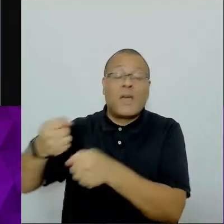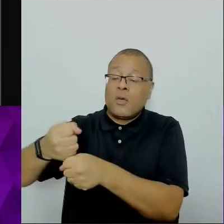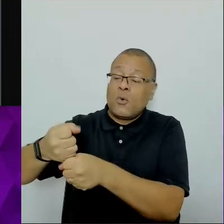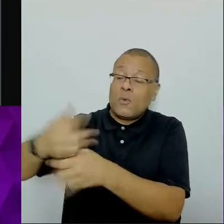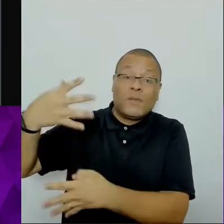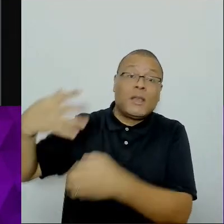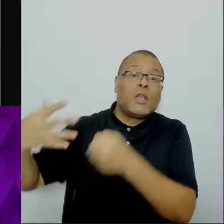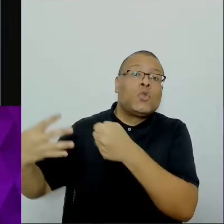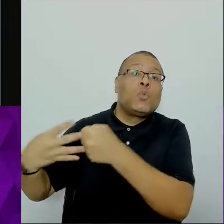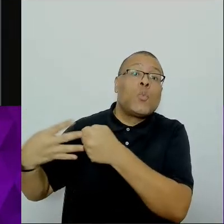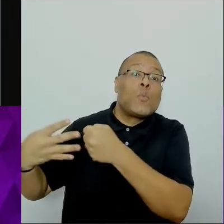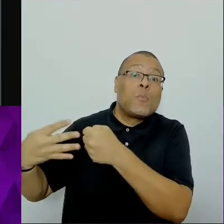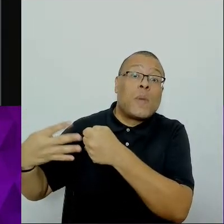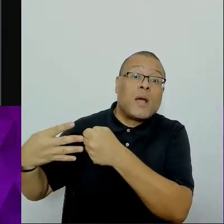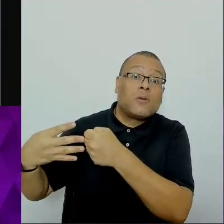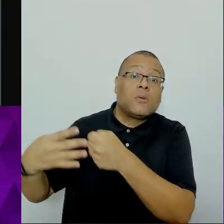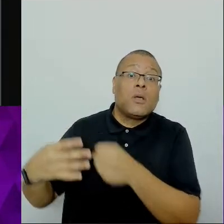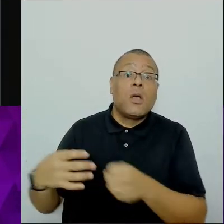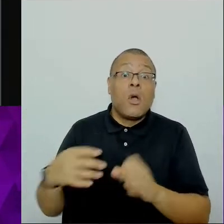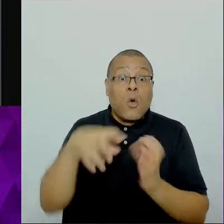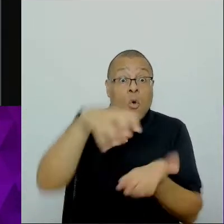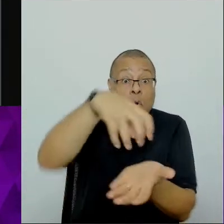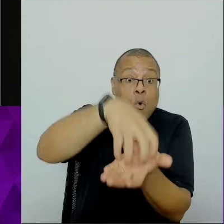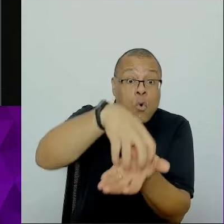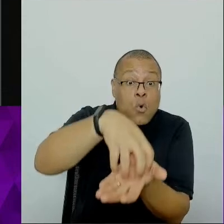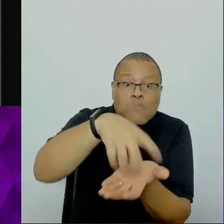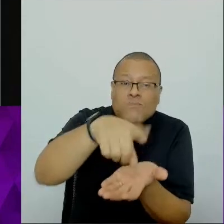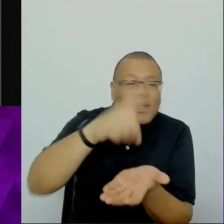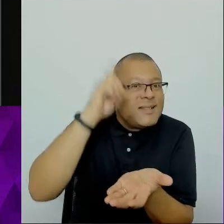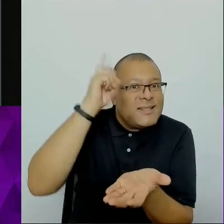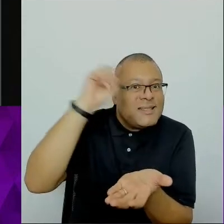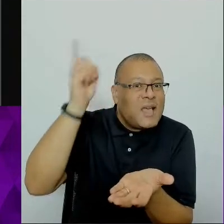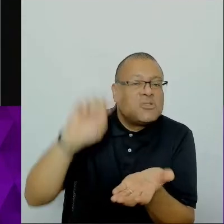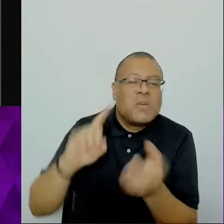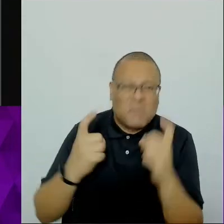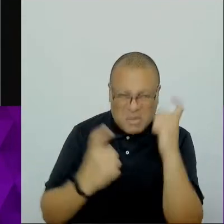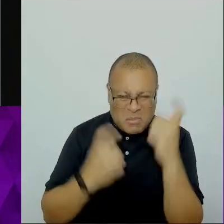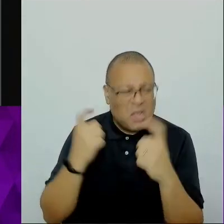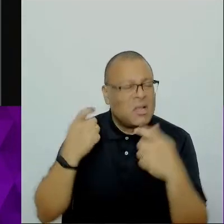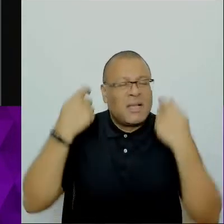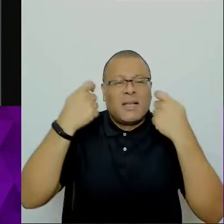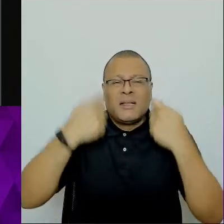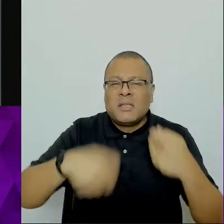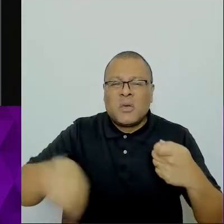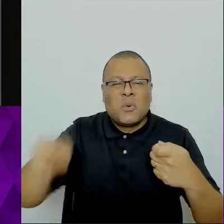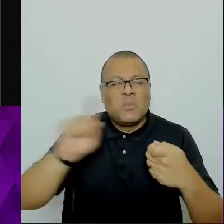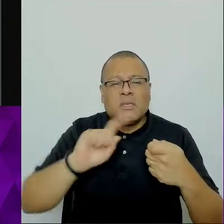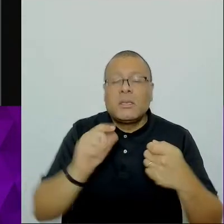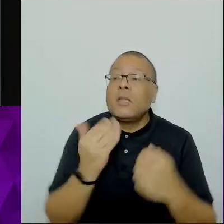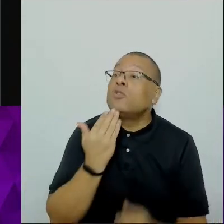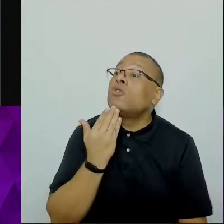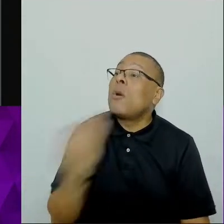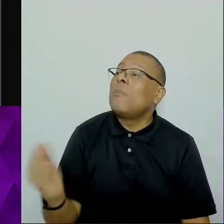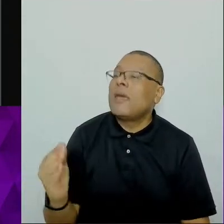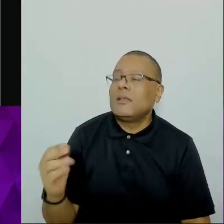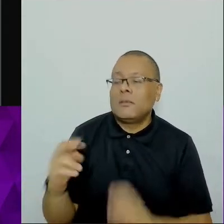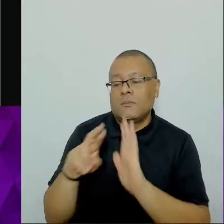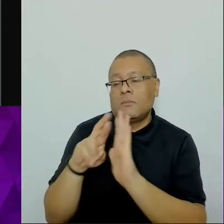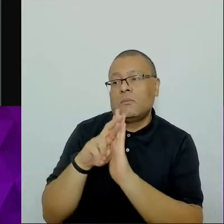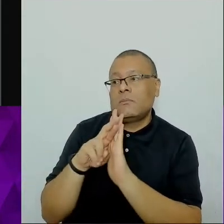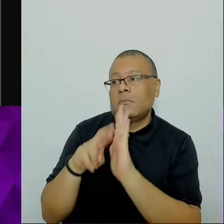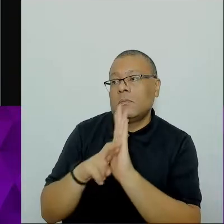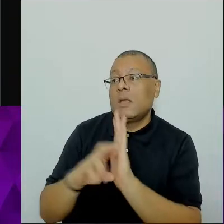de dados, o nosso core nem fica sabendo e nem precisa ficar sabendo disso. Ele só precisa respeitar o contrato